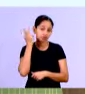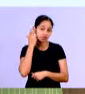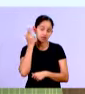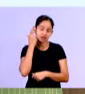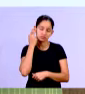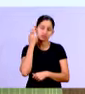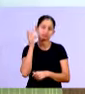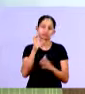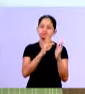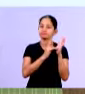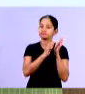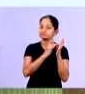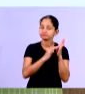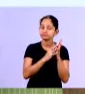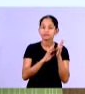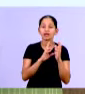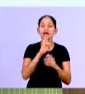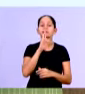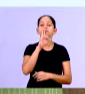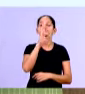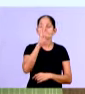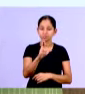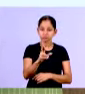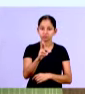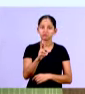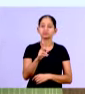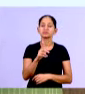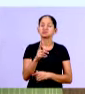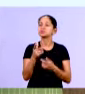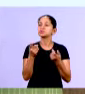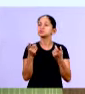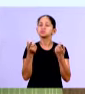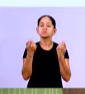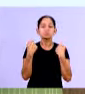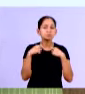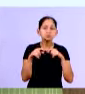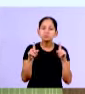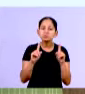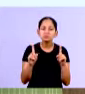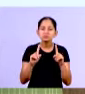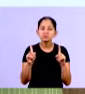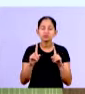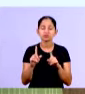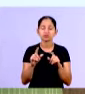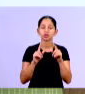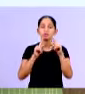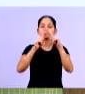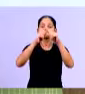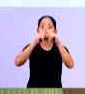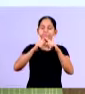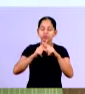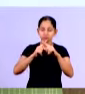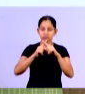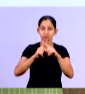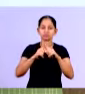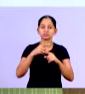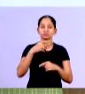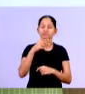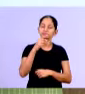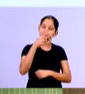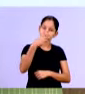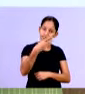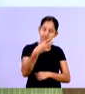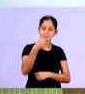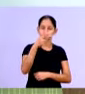por 360. O resultado que der na calculadora, você não precisa pagar nada não, você já multiplica vezes